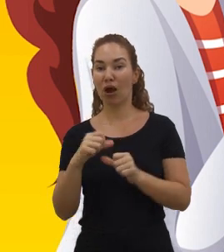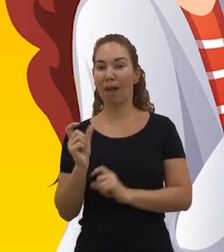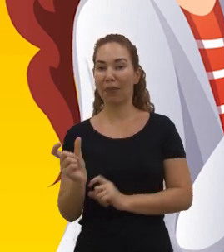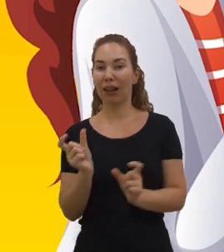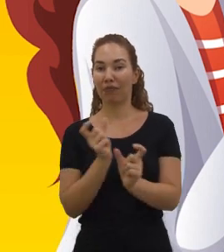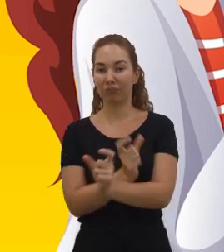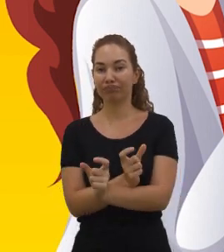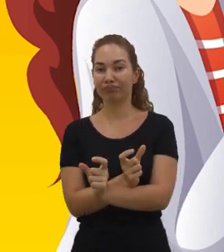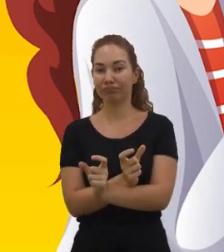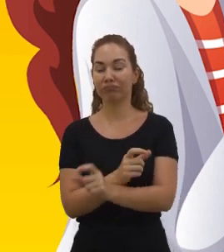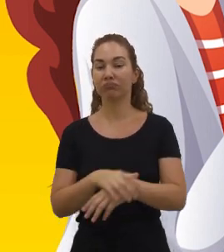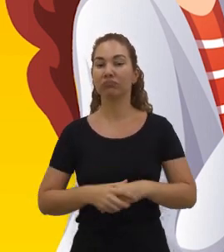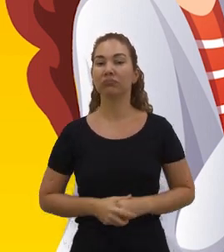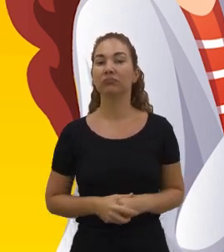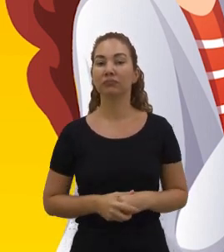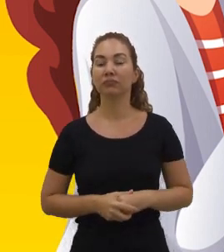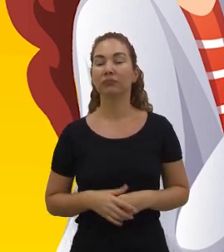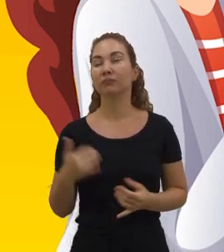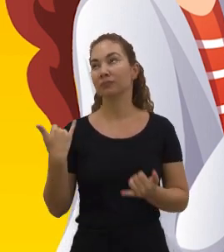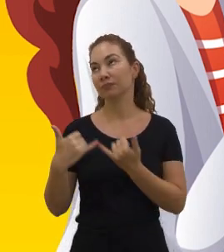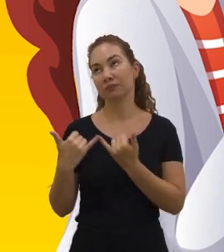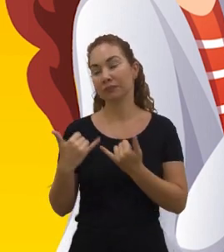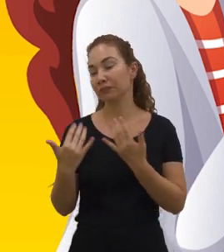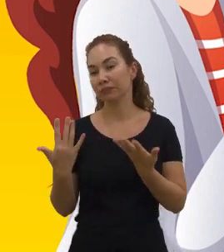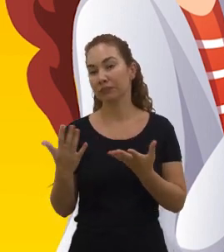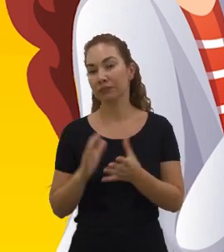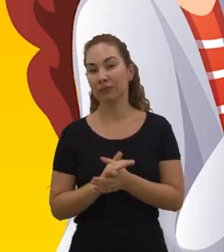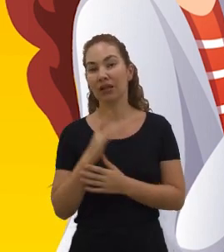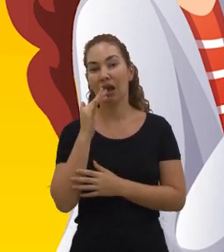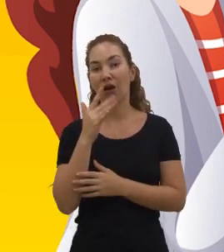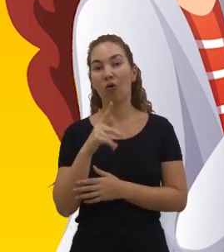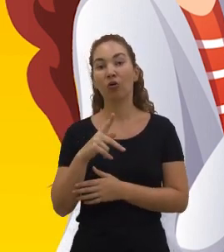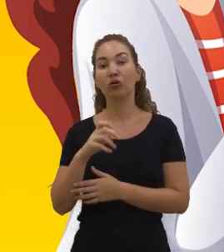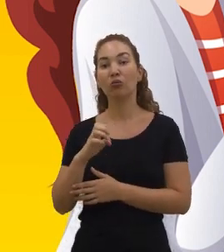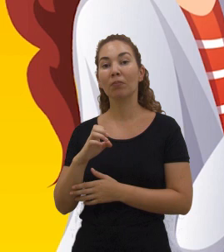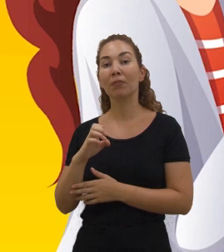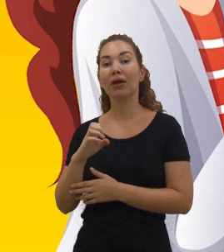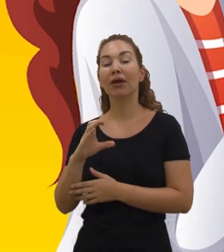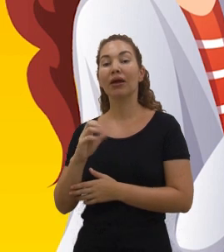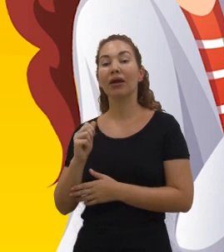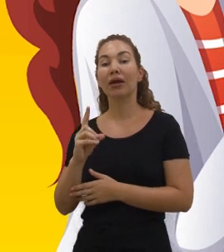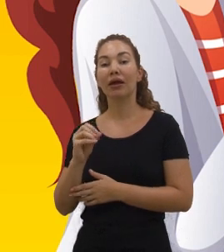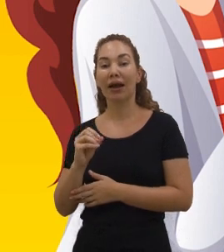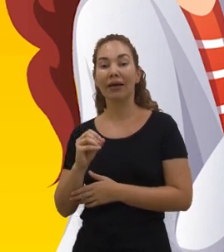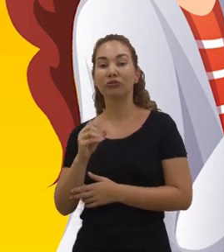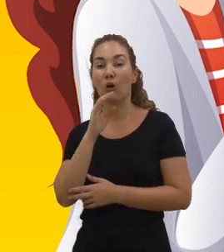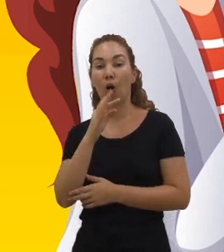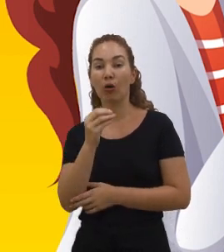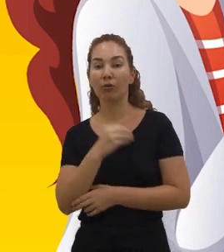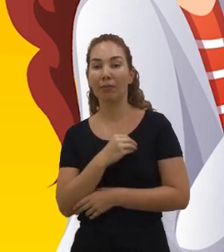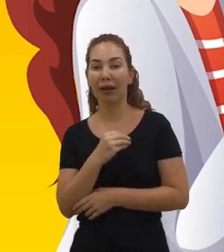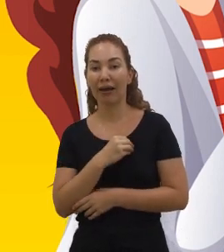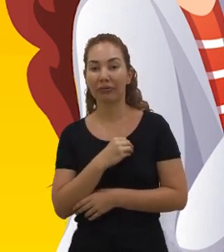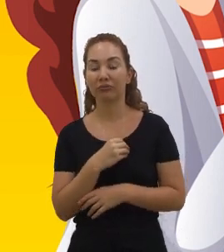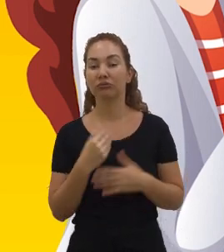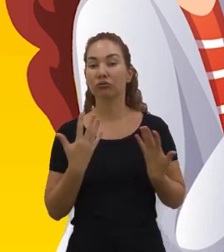palavras. Por exemplo, cor do pecado é uma expressão que muita gente